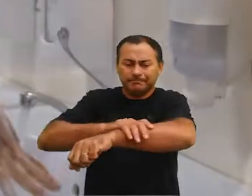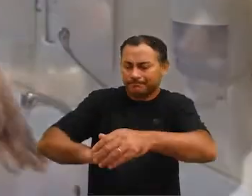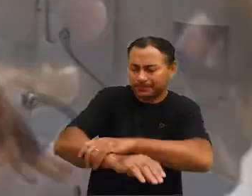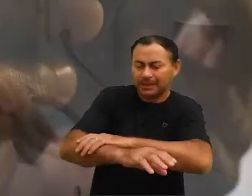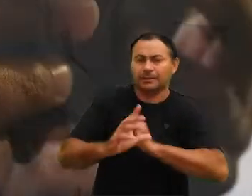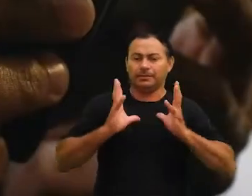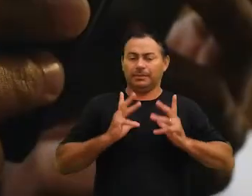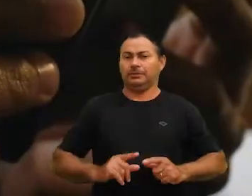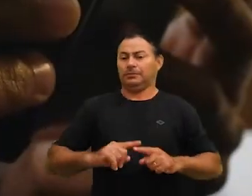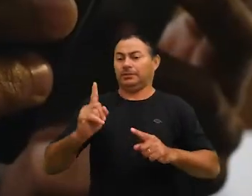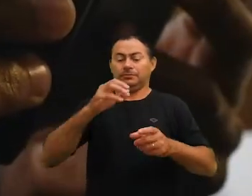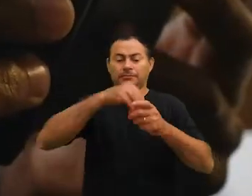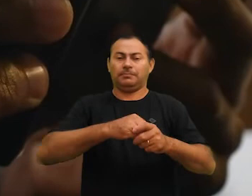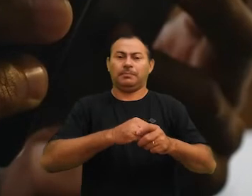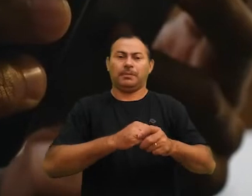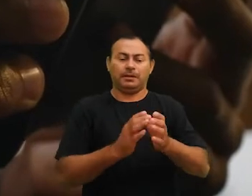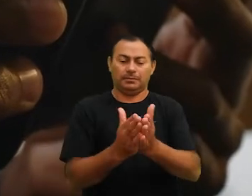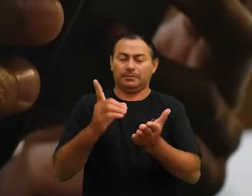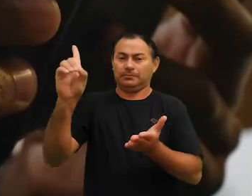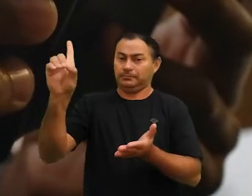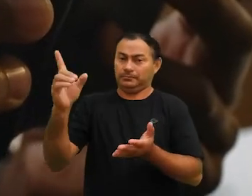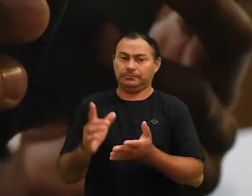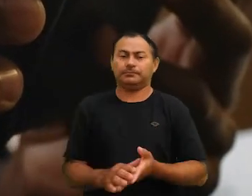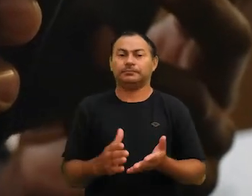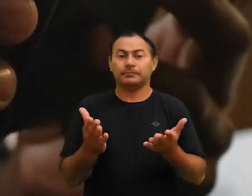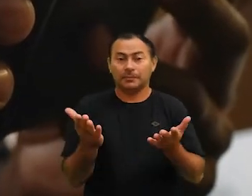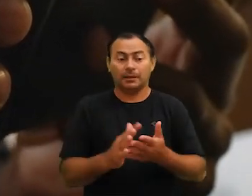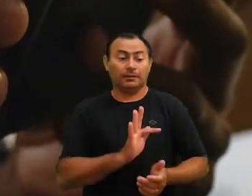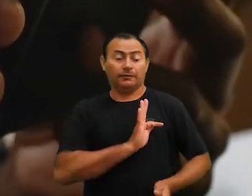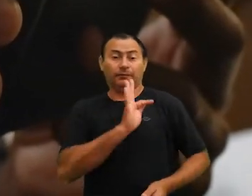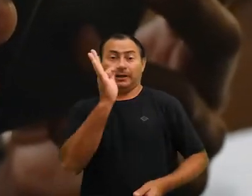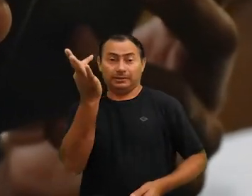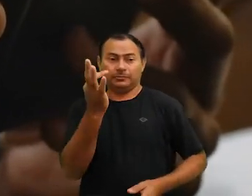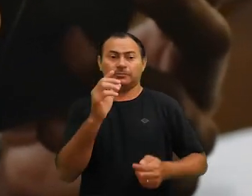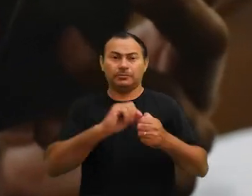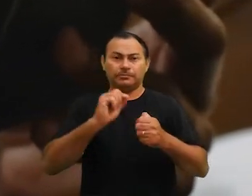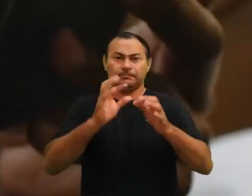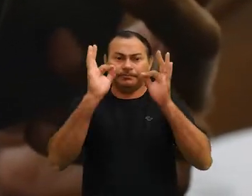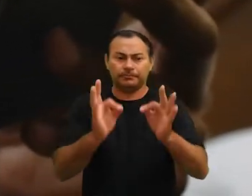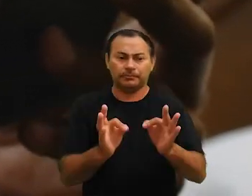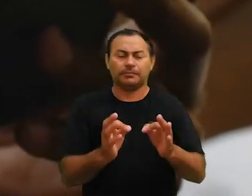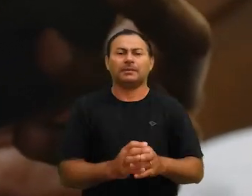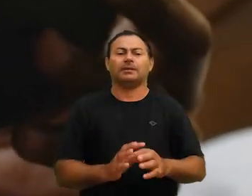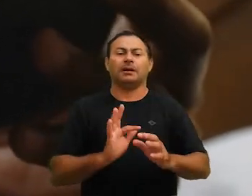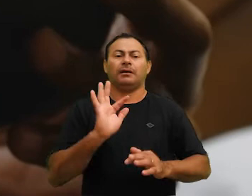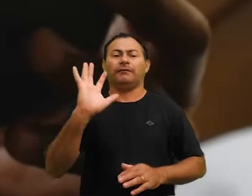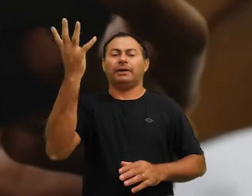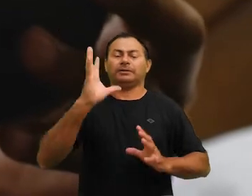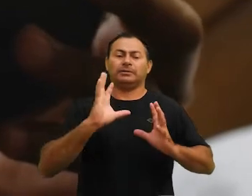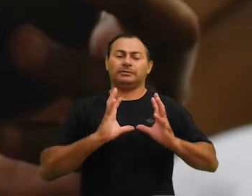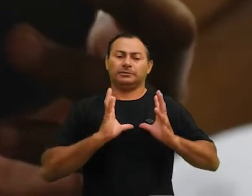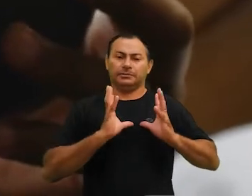é? Bom, mas isso não estava nas Escrituras. No caso aqui, os fariseus, eles faziam exatamente isso na